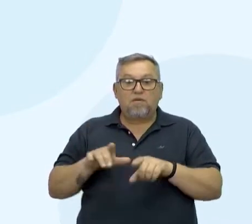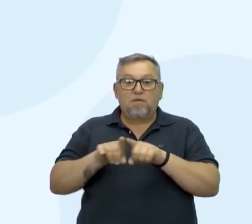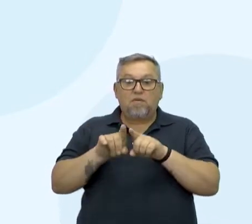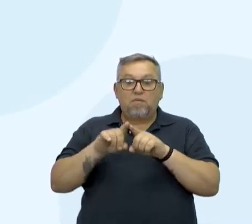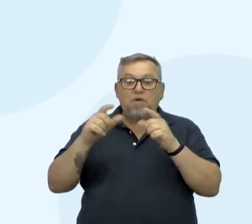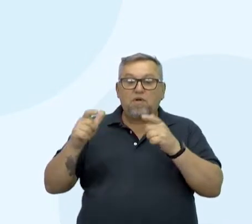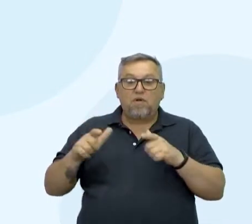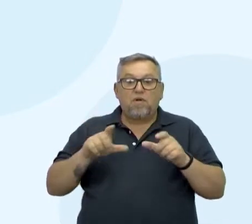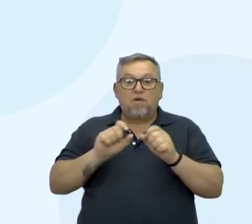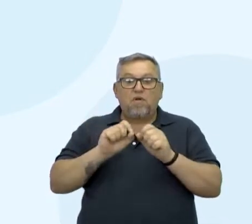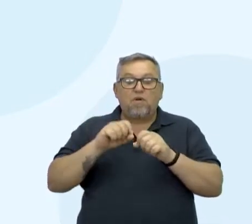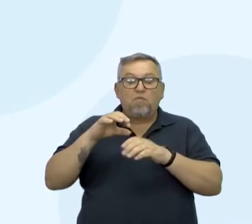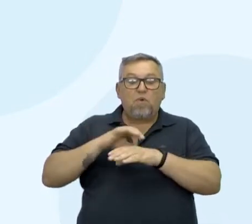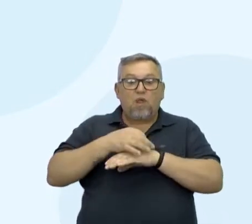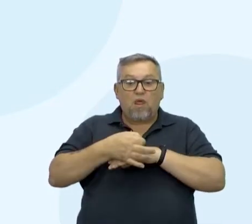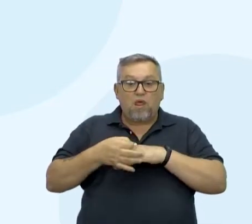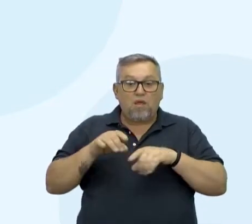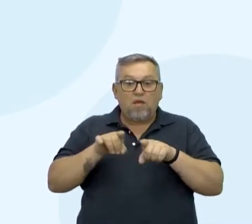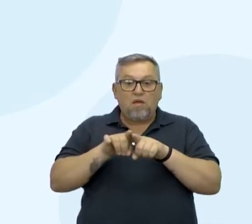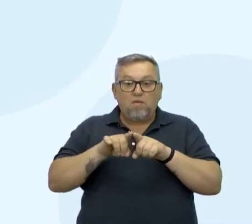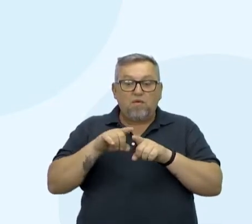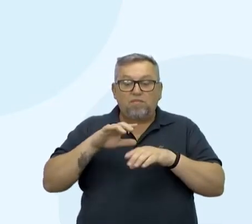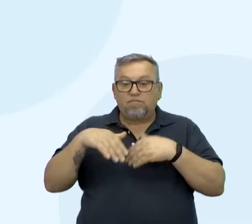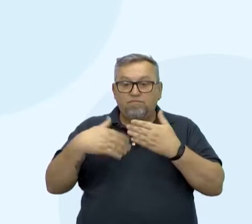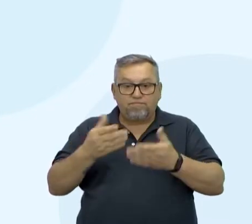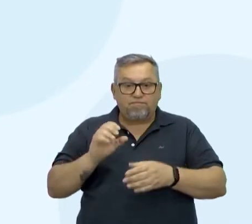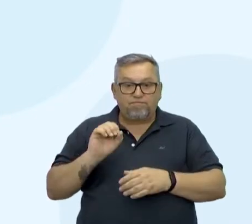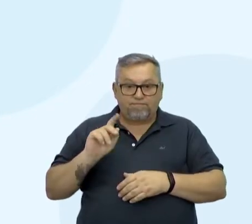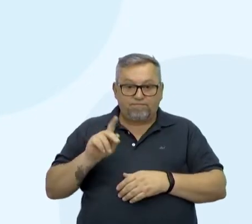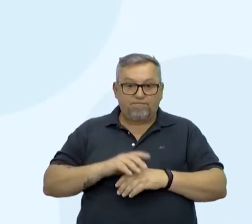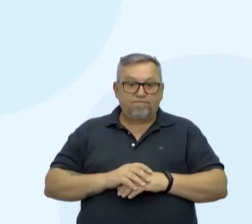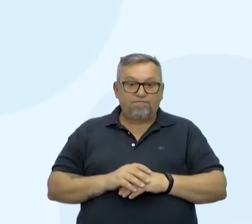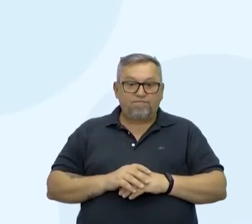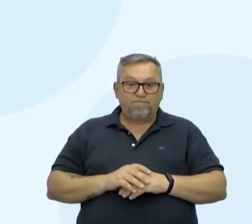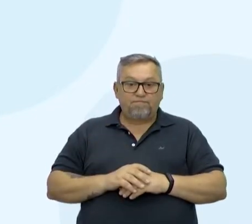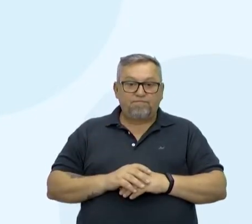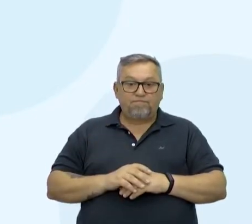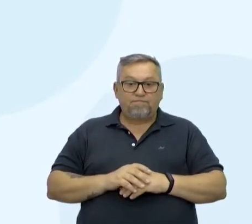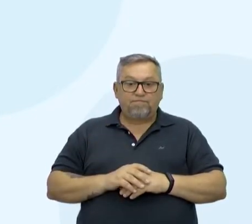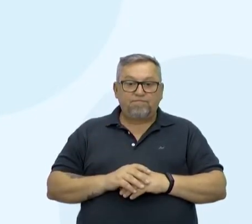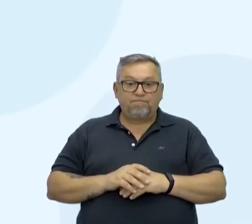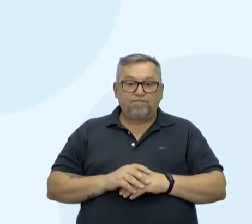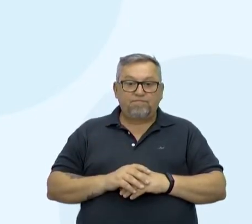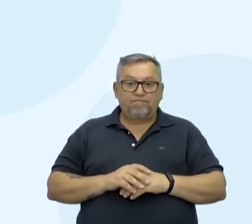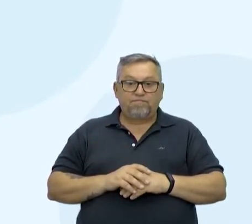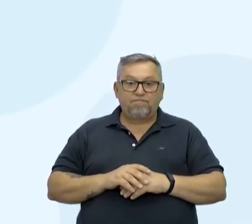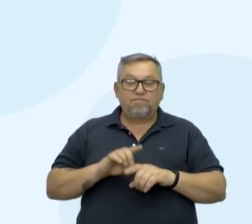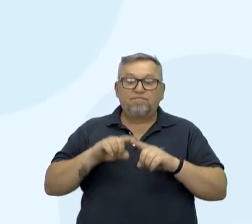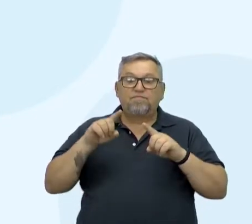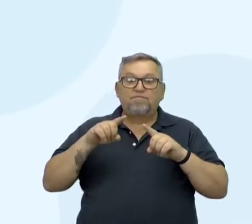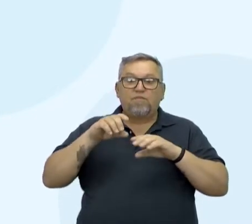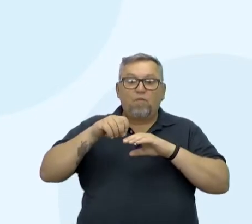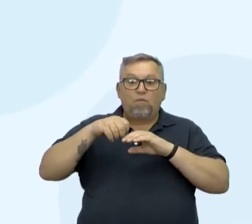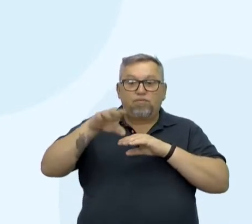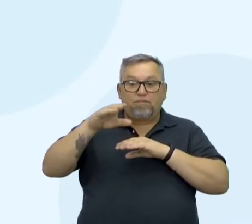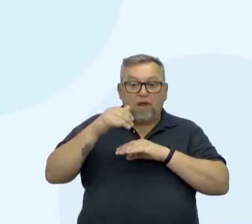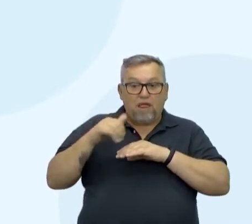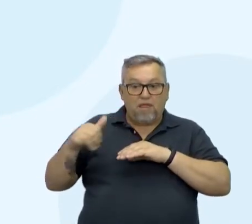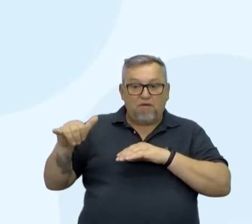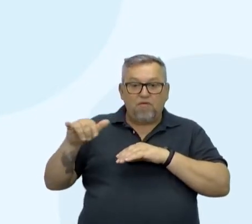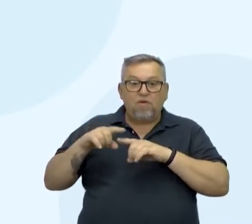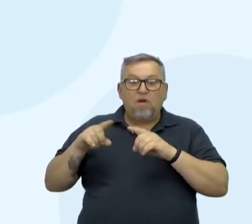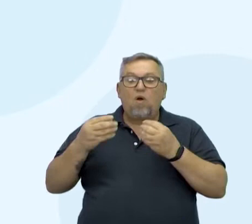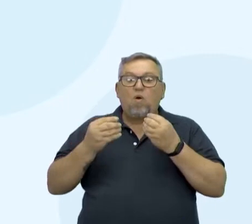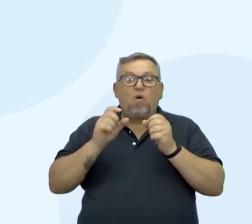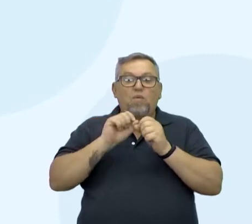interação, tem quebra de moléculas, tem ionização, assim por diante. Certo? Ó, Transmissão de energia. Ah,